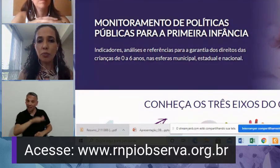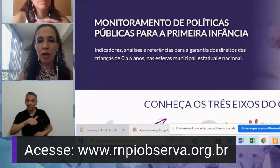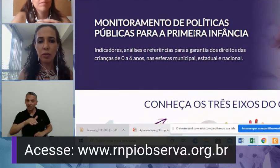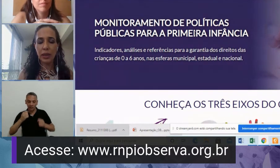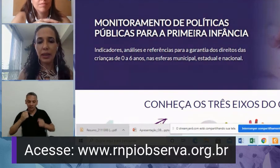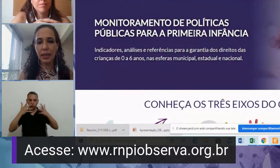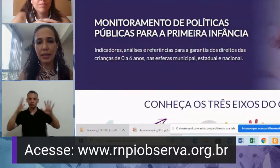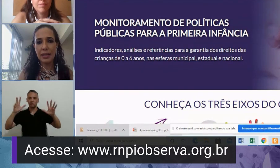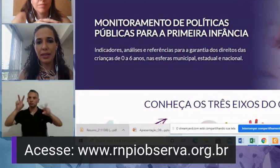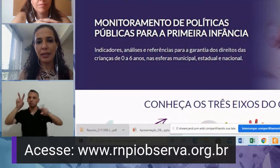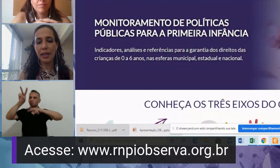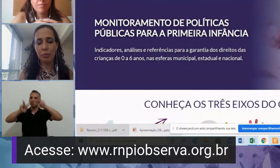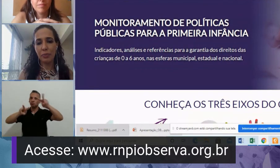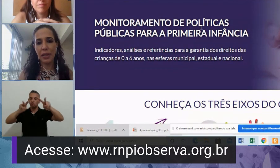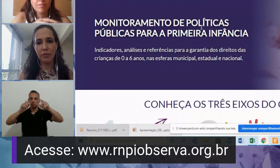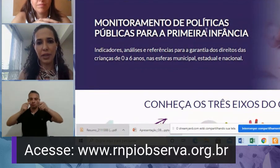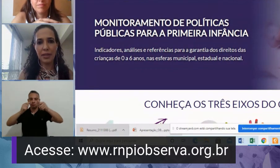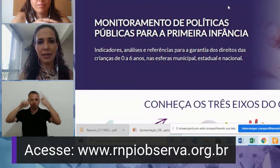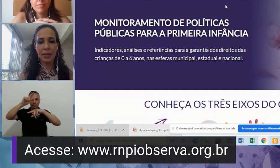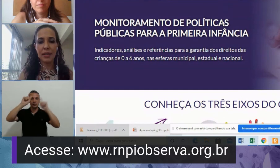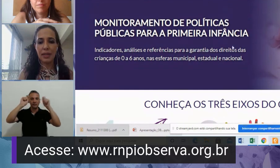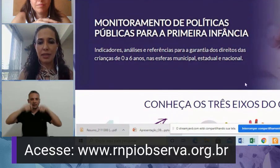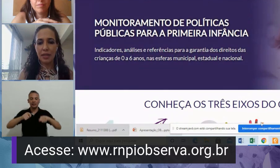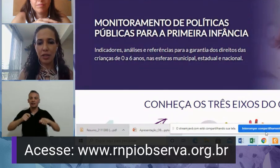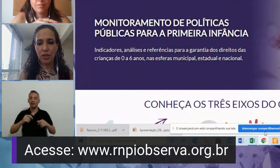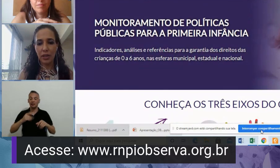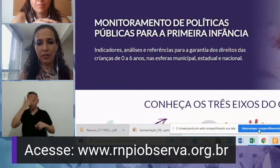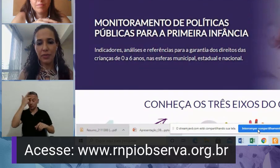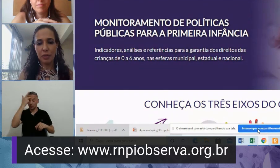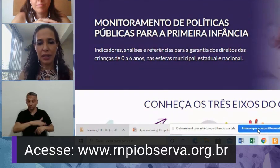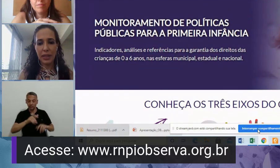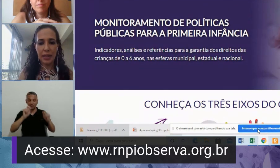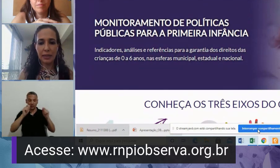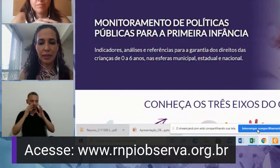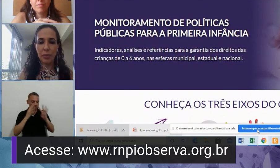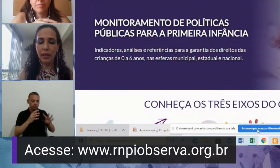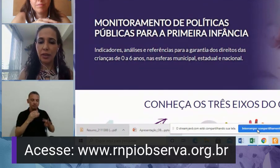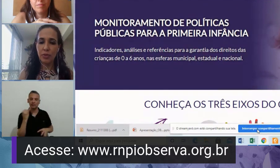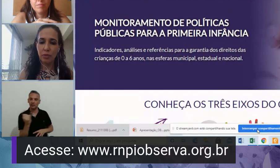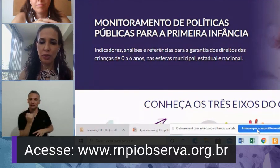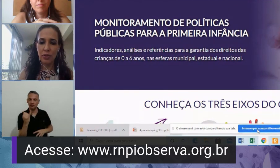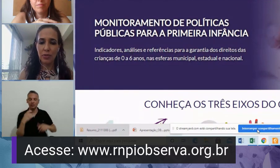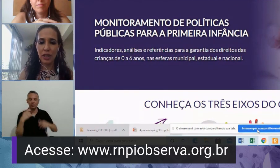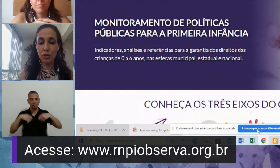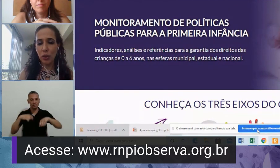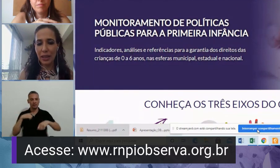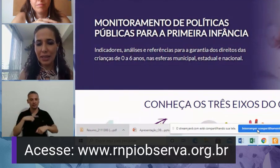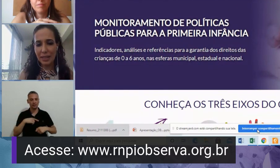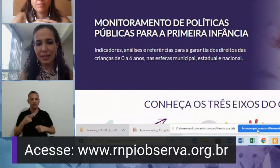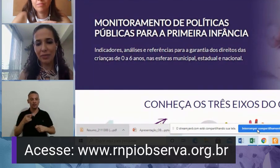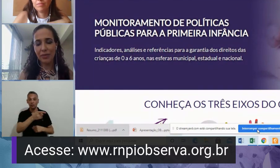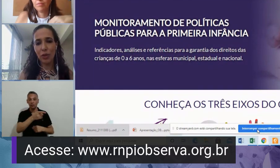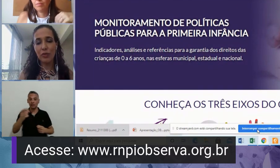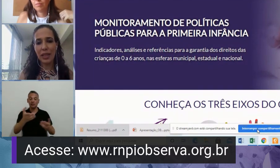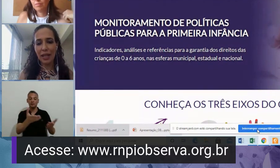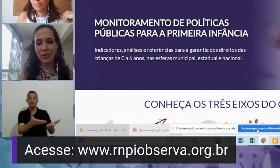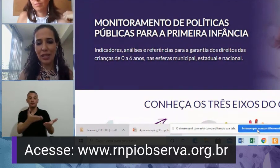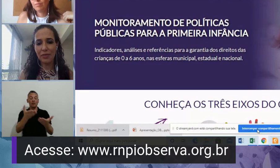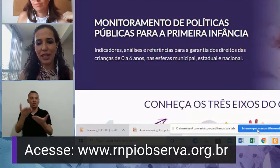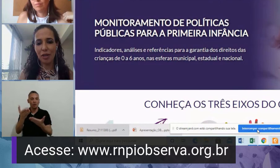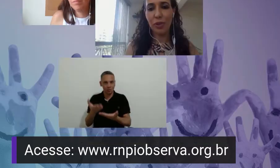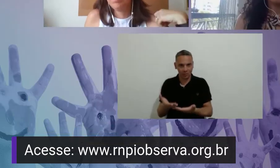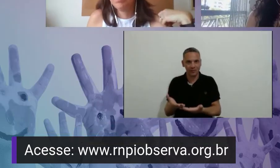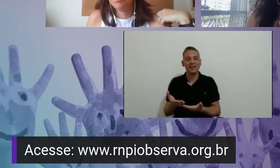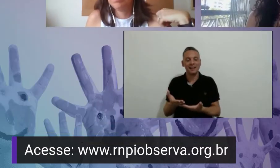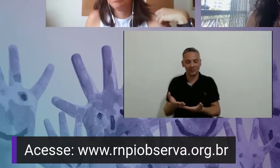que nenhuma outra criança na primeira infância seja invisibilizada também. Então, estão todos e todas convidados